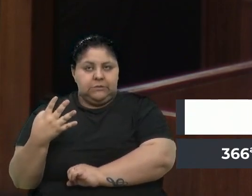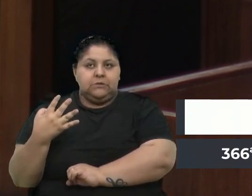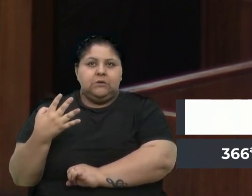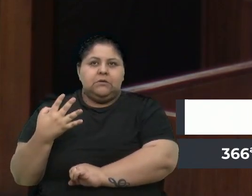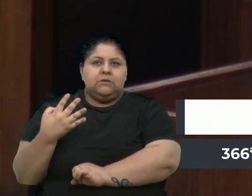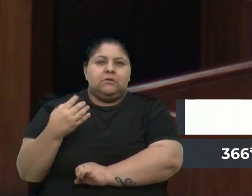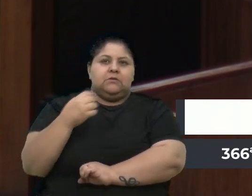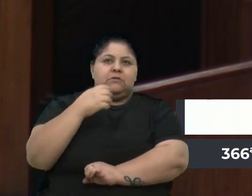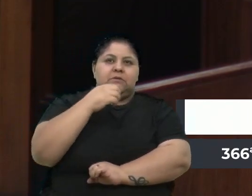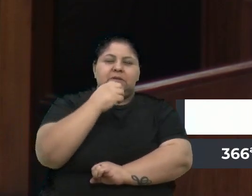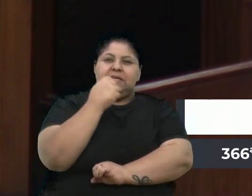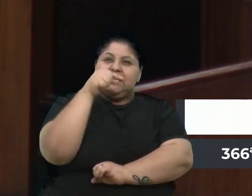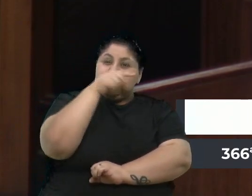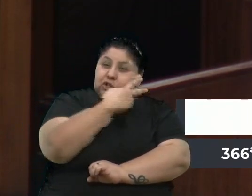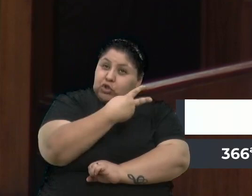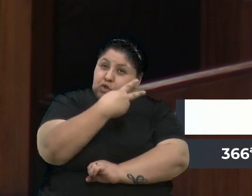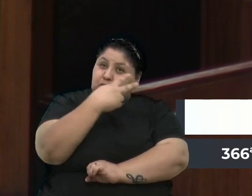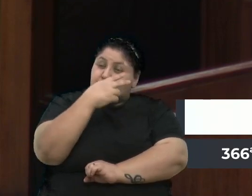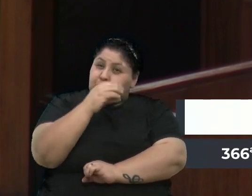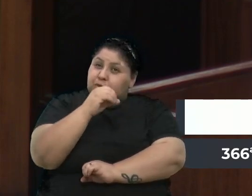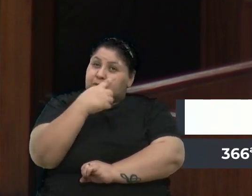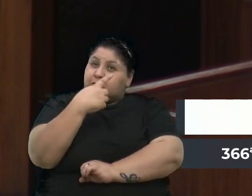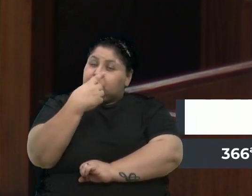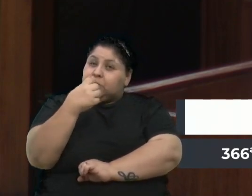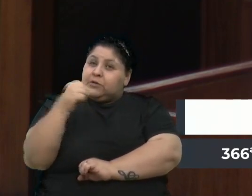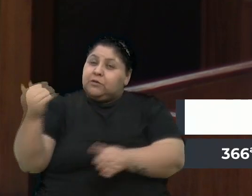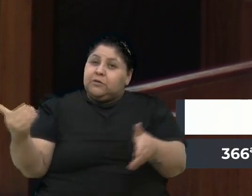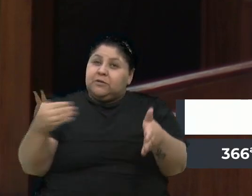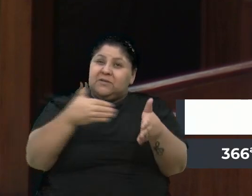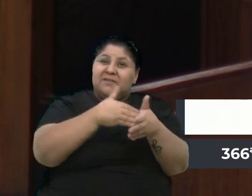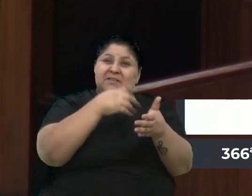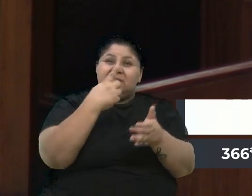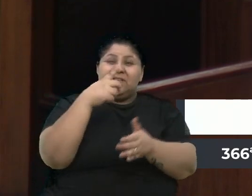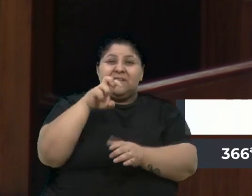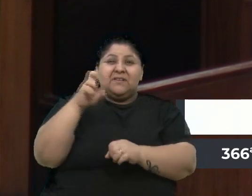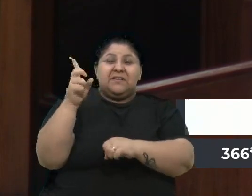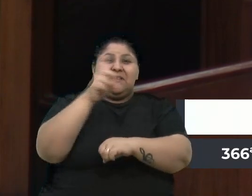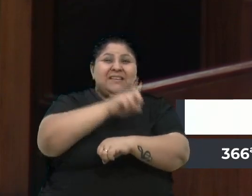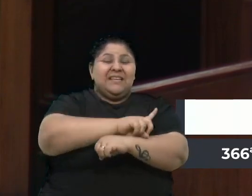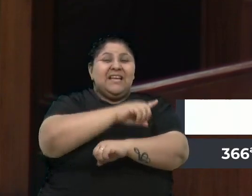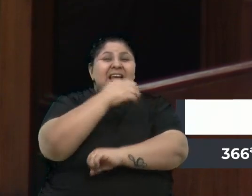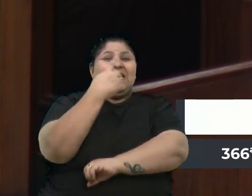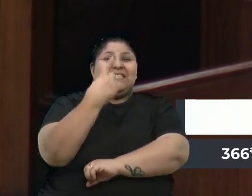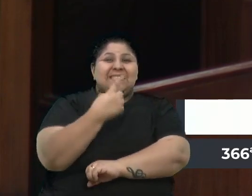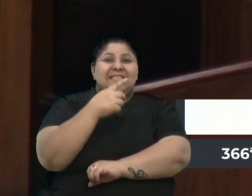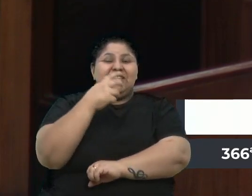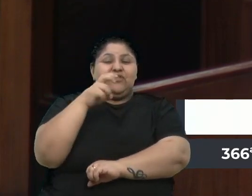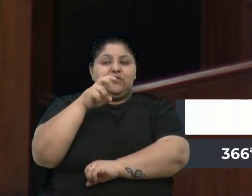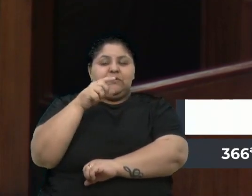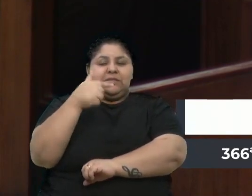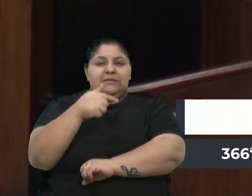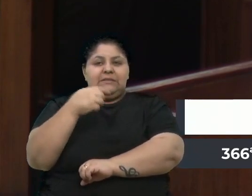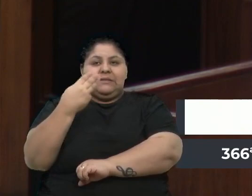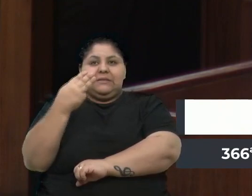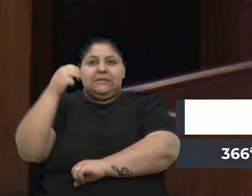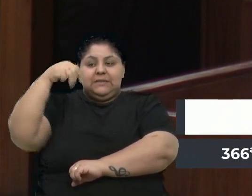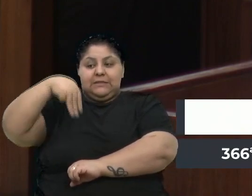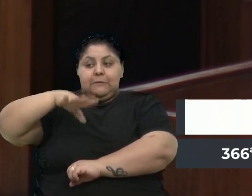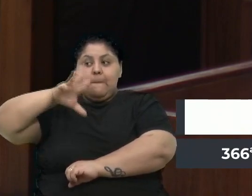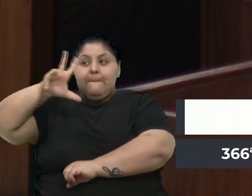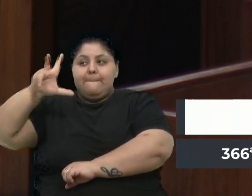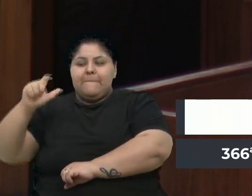Em 2019, Porto Alegre recebeu, em 15 dias, 173 mil turistas,